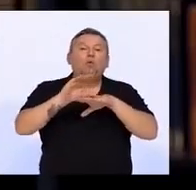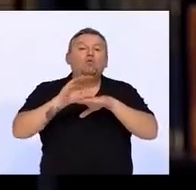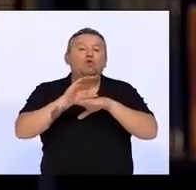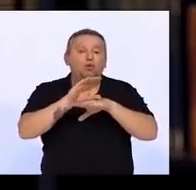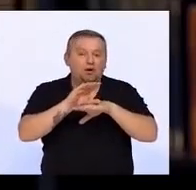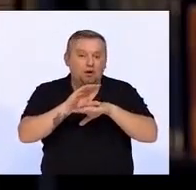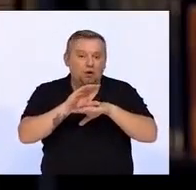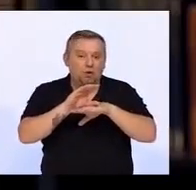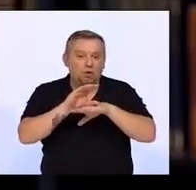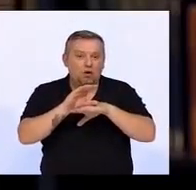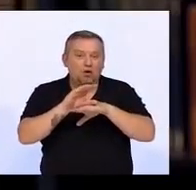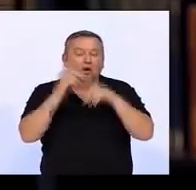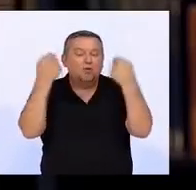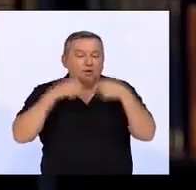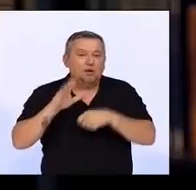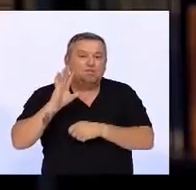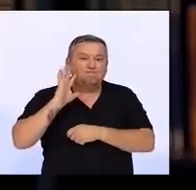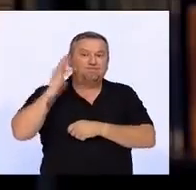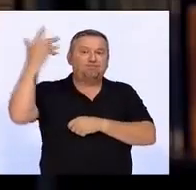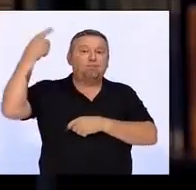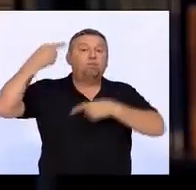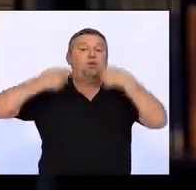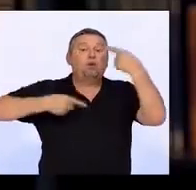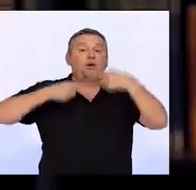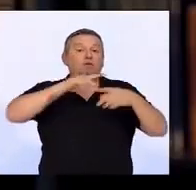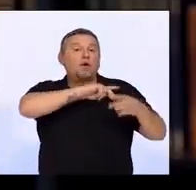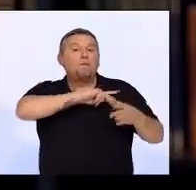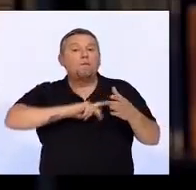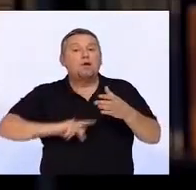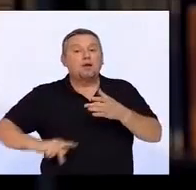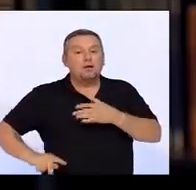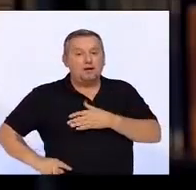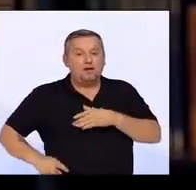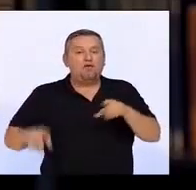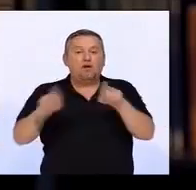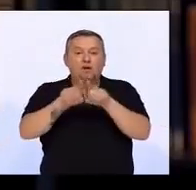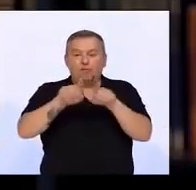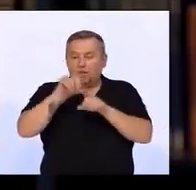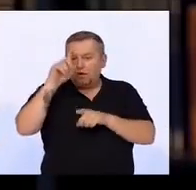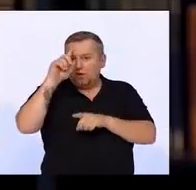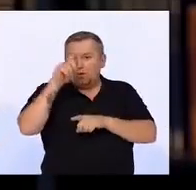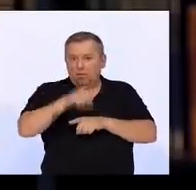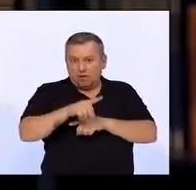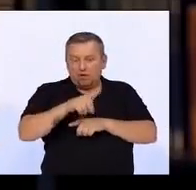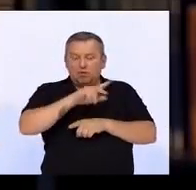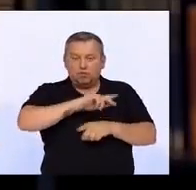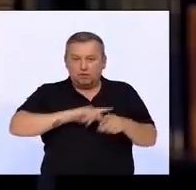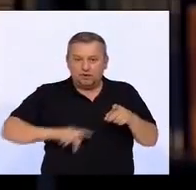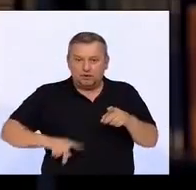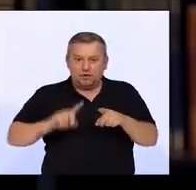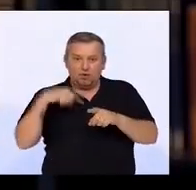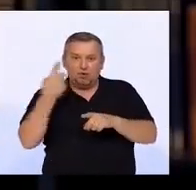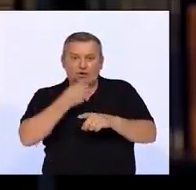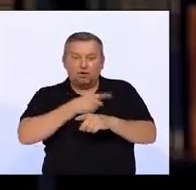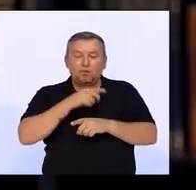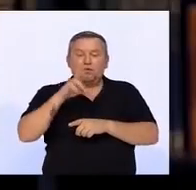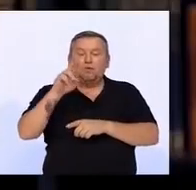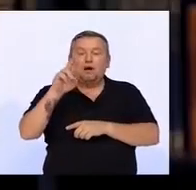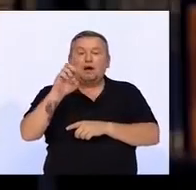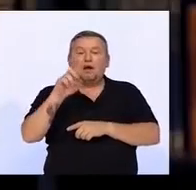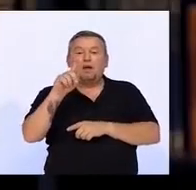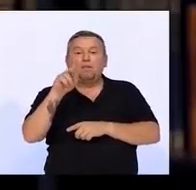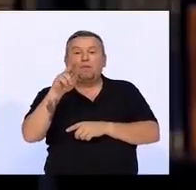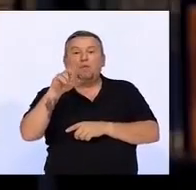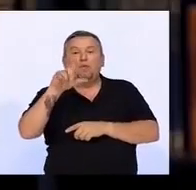que ter decisão política do presidente. E comando de um presidente, nós temos uma república presidencialista. Se